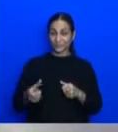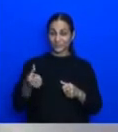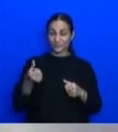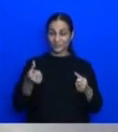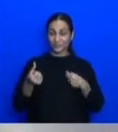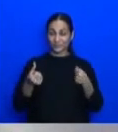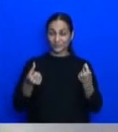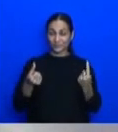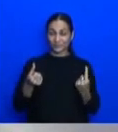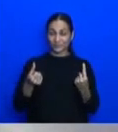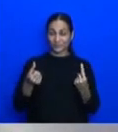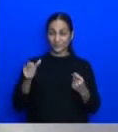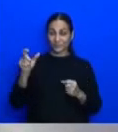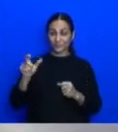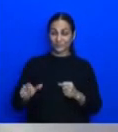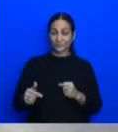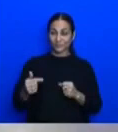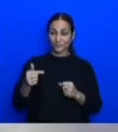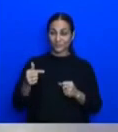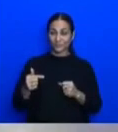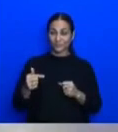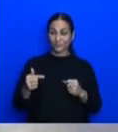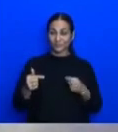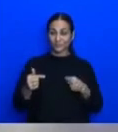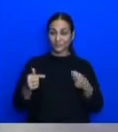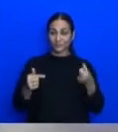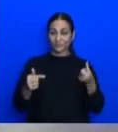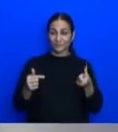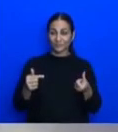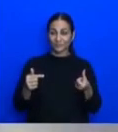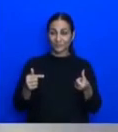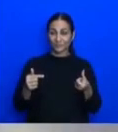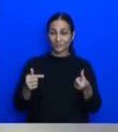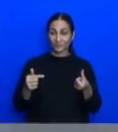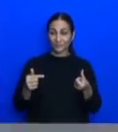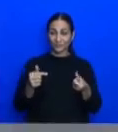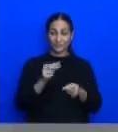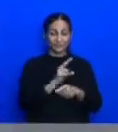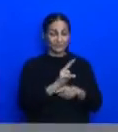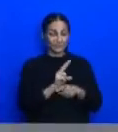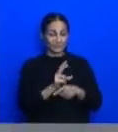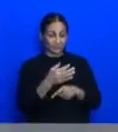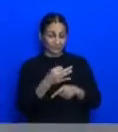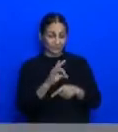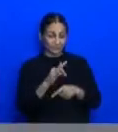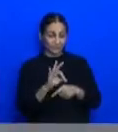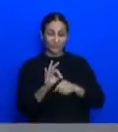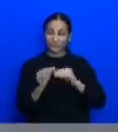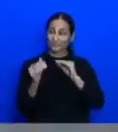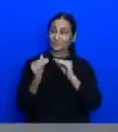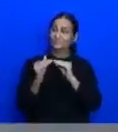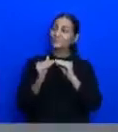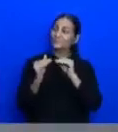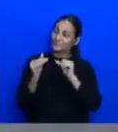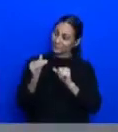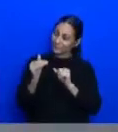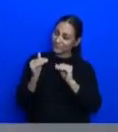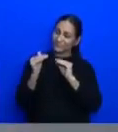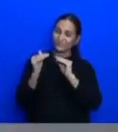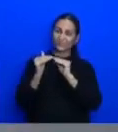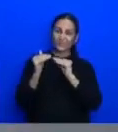6, 1. E coluna 7, número 6. Auditoras, confirmam? Sim,